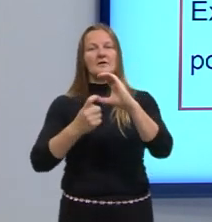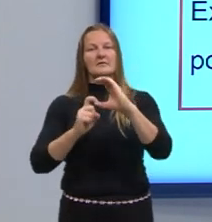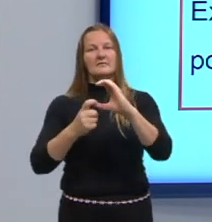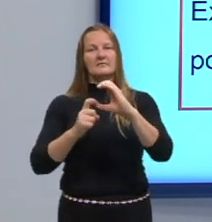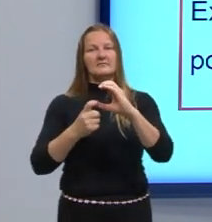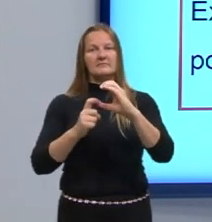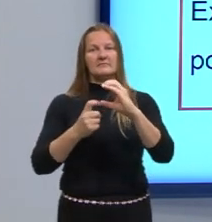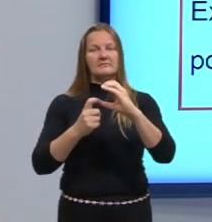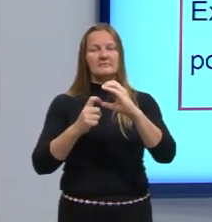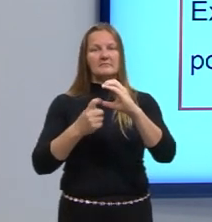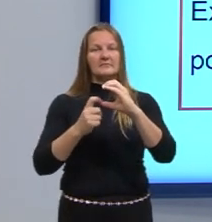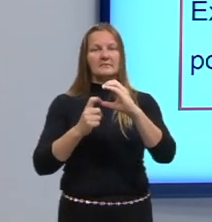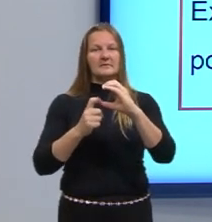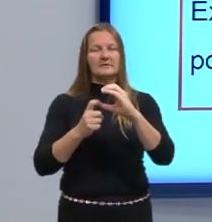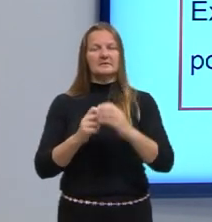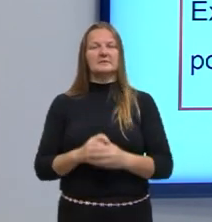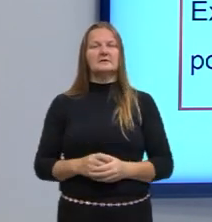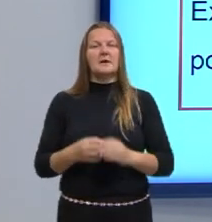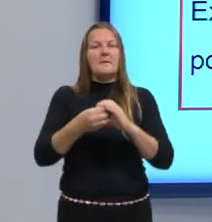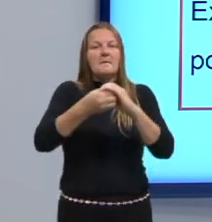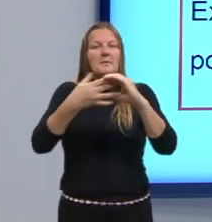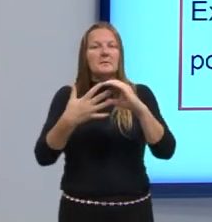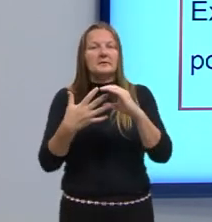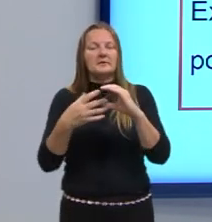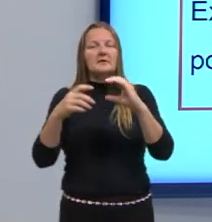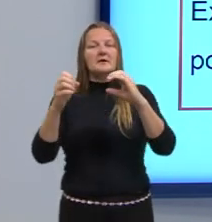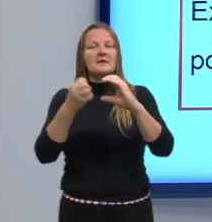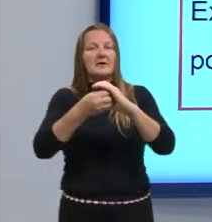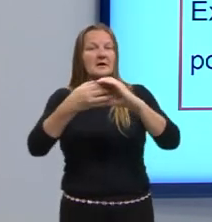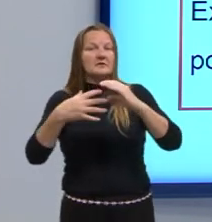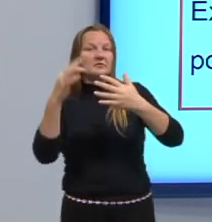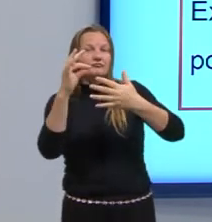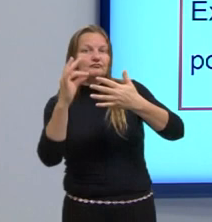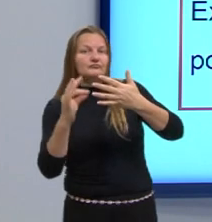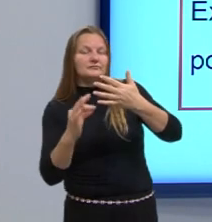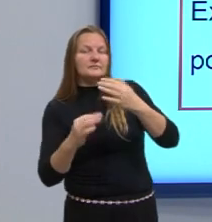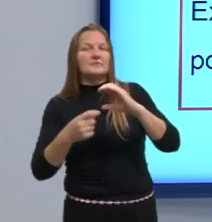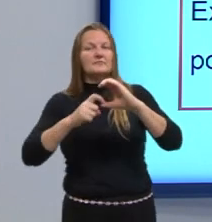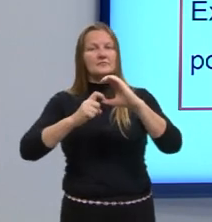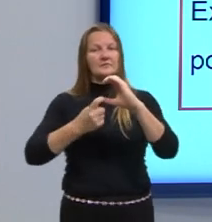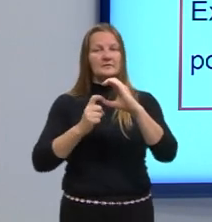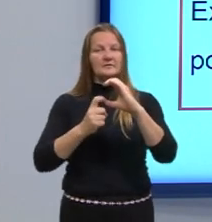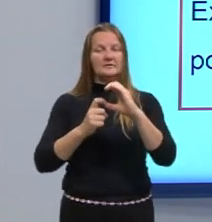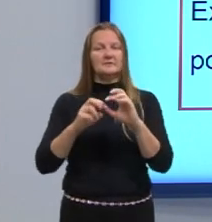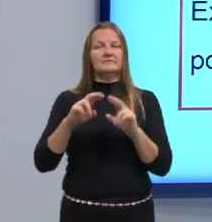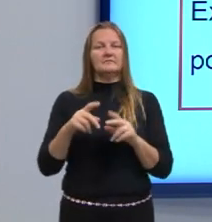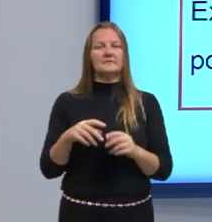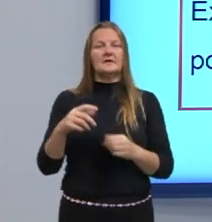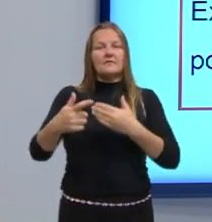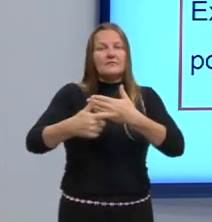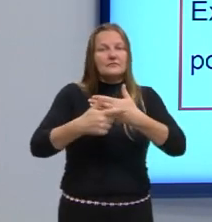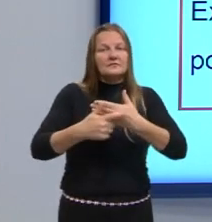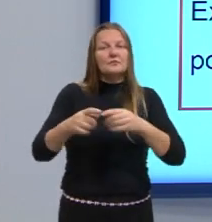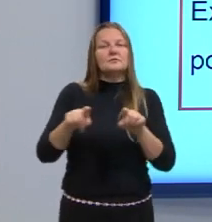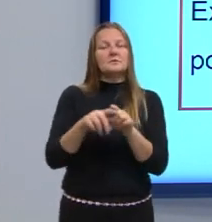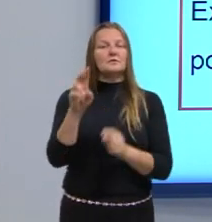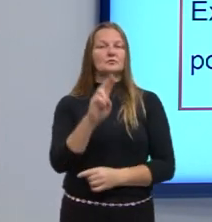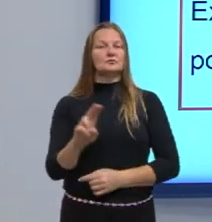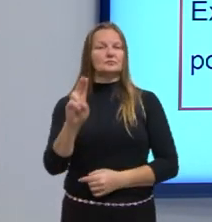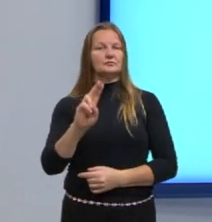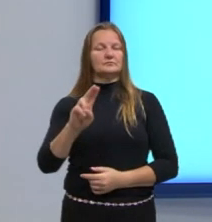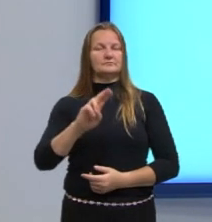vai mudar as propriedades as características desse polímero e consequentemente a sua função né a sua